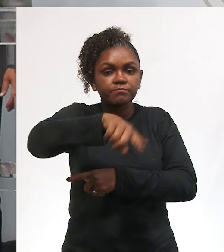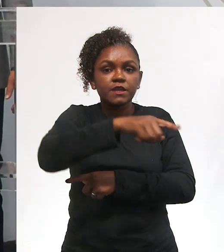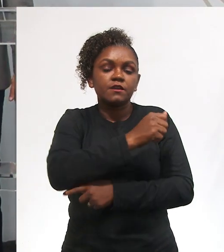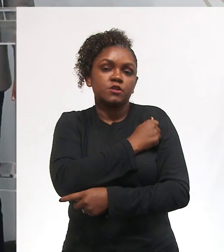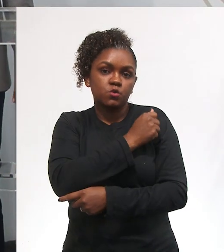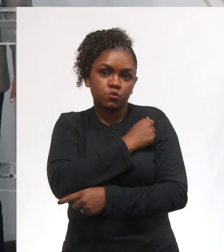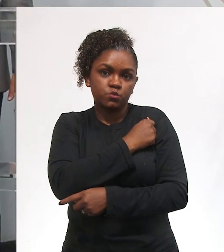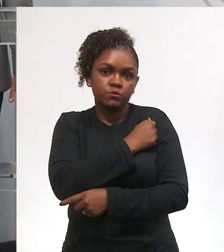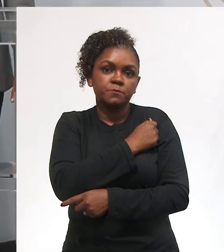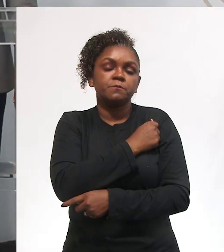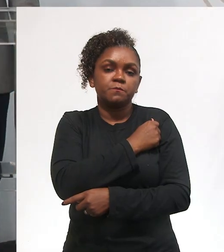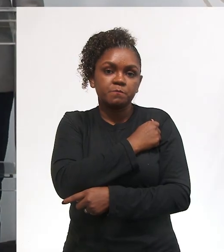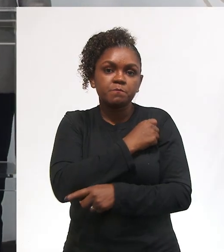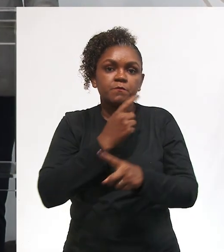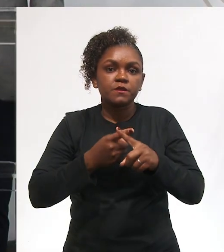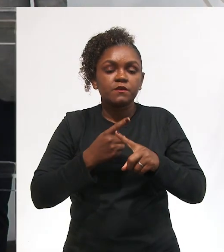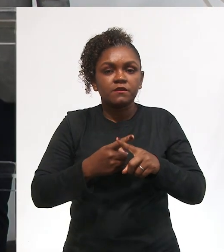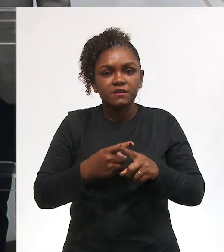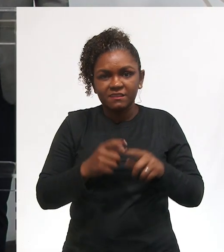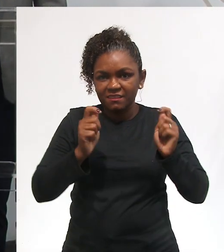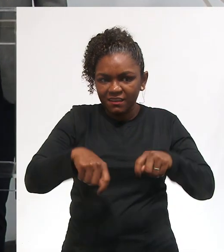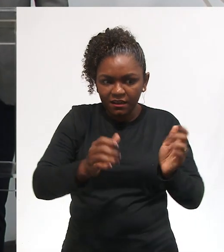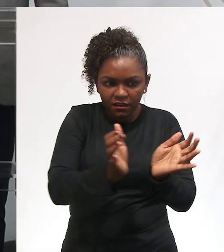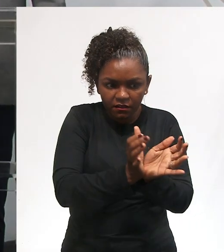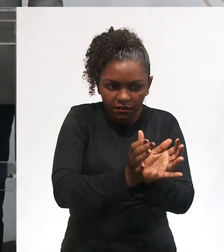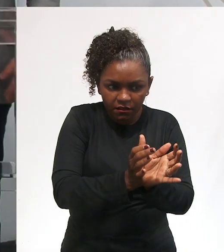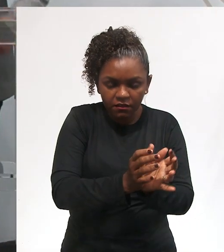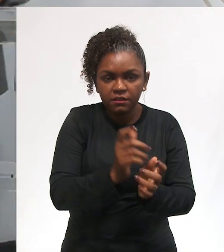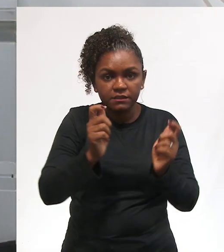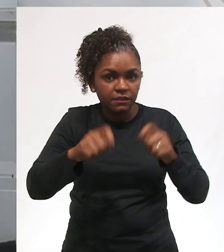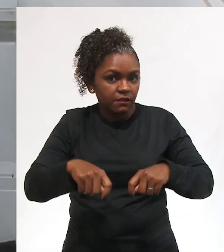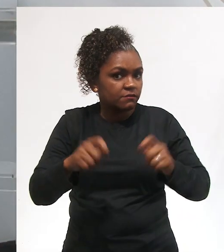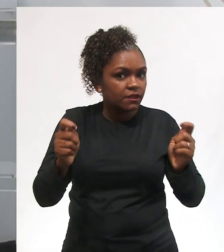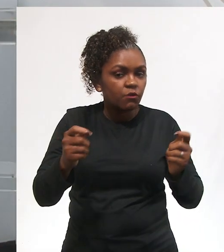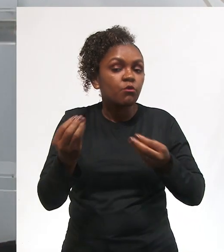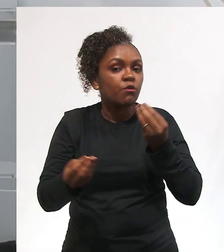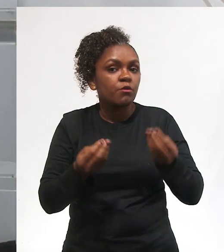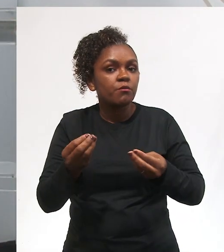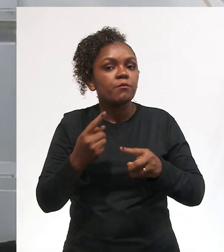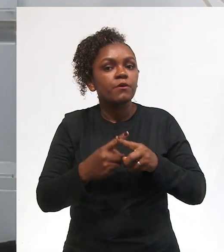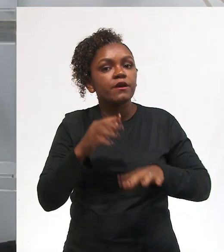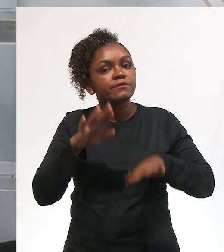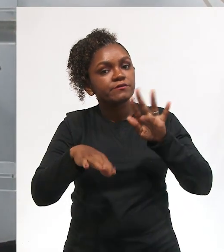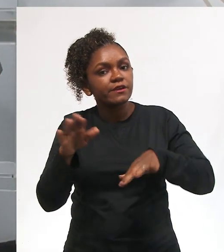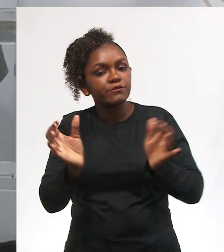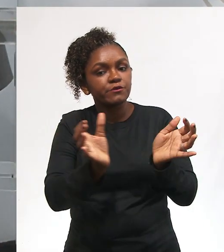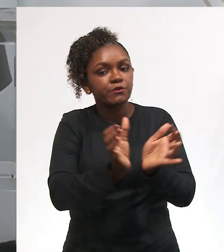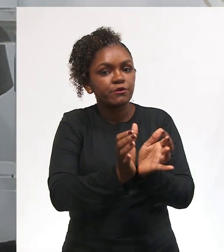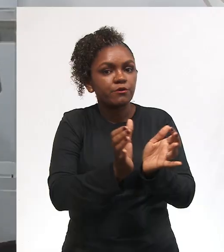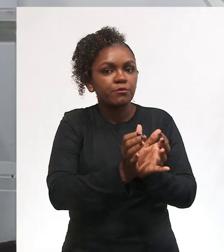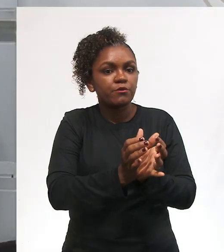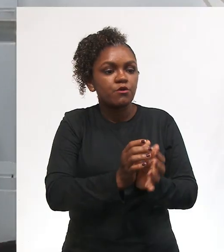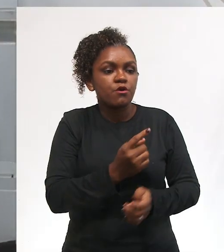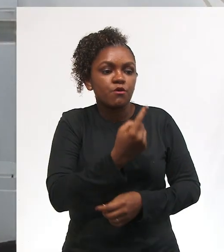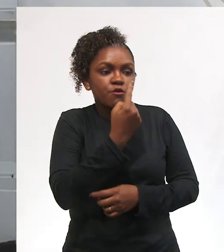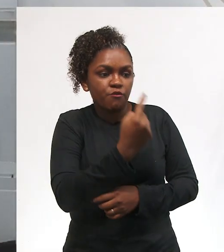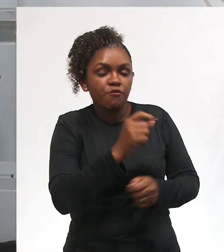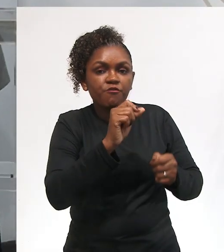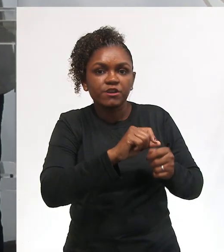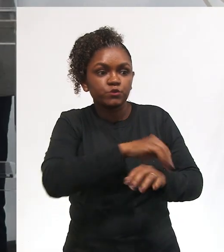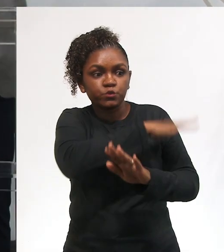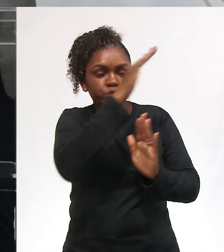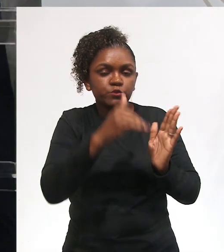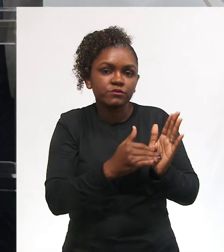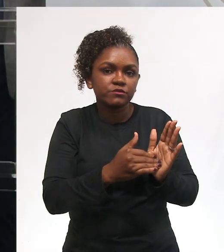que pode ser uma avaliação? Será que vai dar certo em grupo? Porque vocês sabem que em grupo, de repente, um aproveita mais que o outro, um não faz